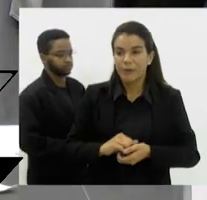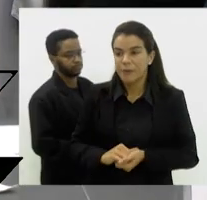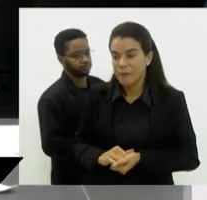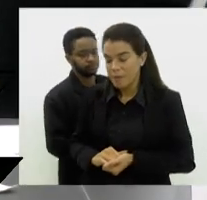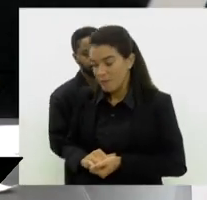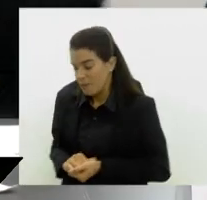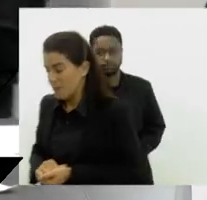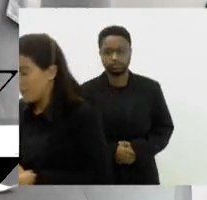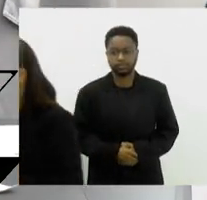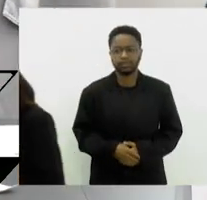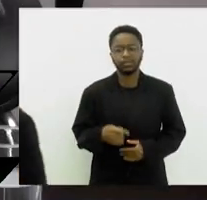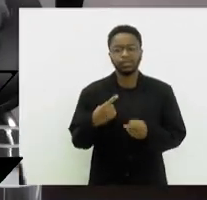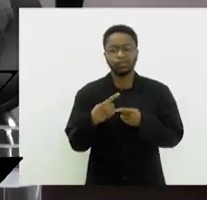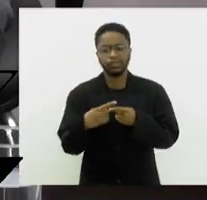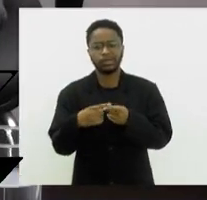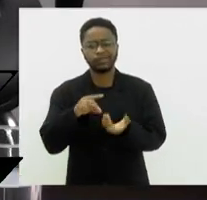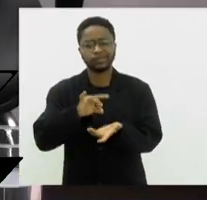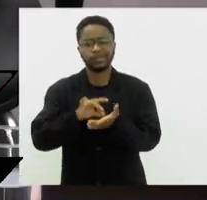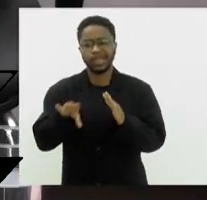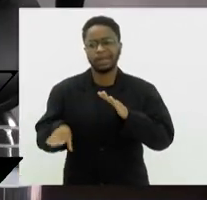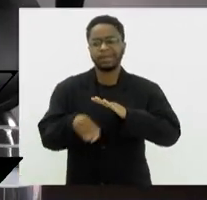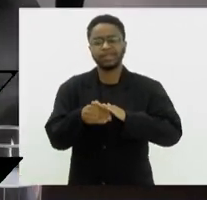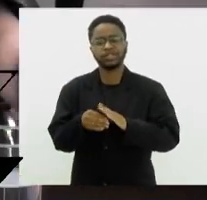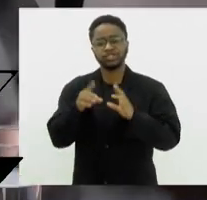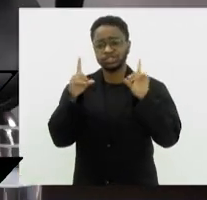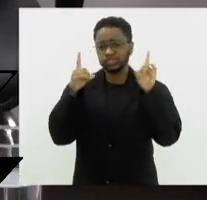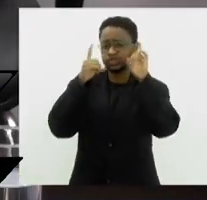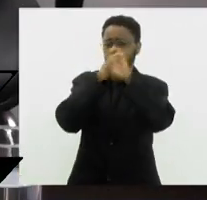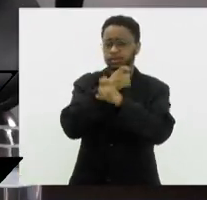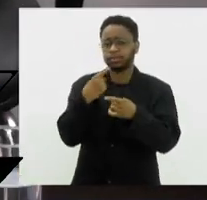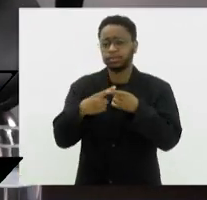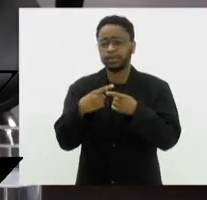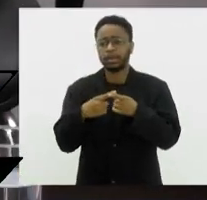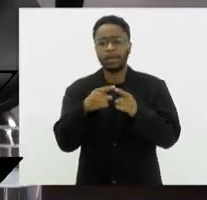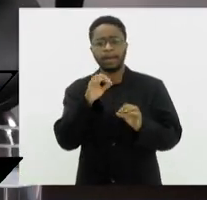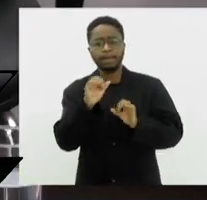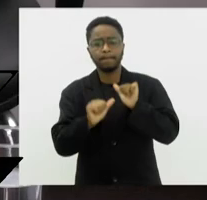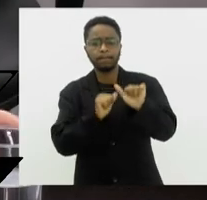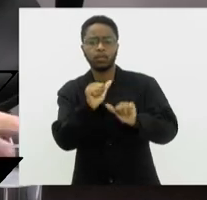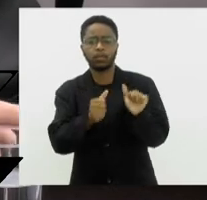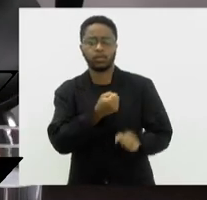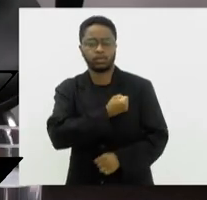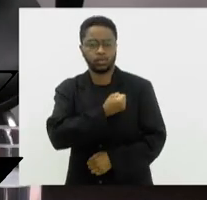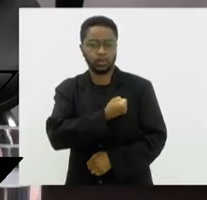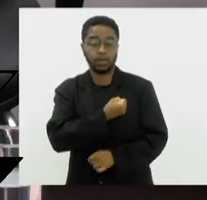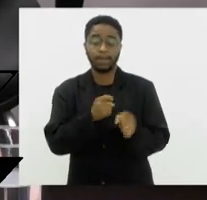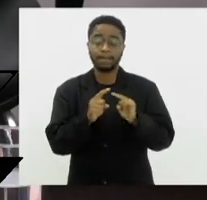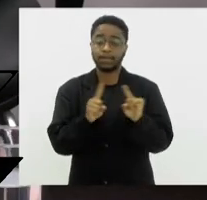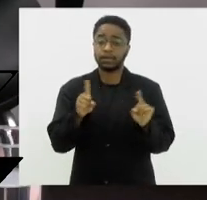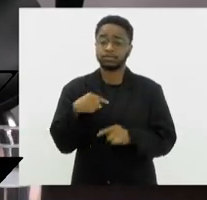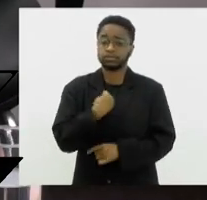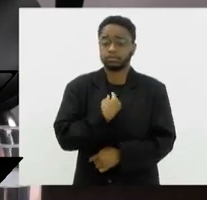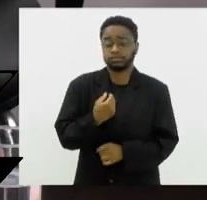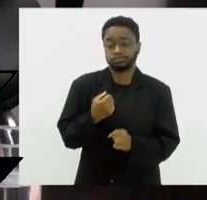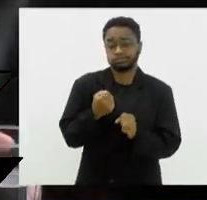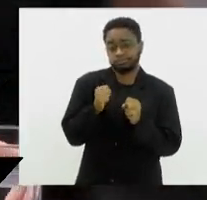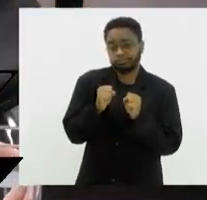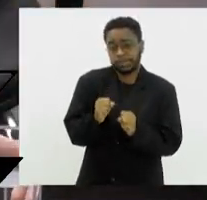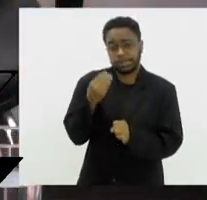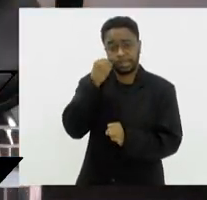É uma emenda difícil de fazer, pois é, mas porque mexe na numeração, mas a gente pode tentar em